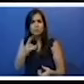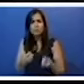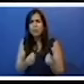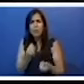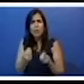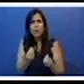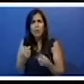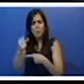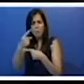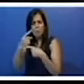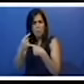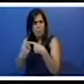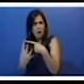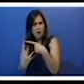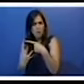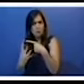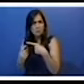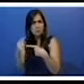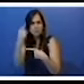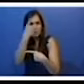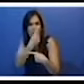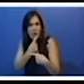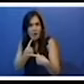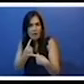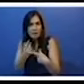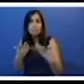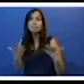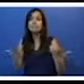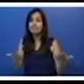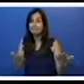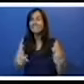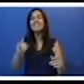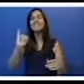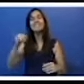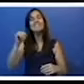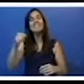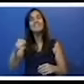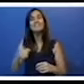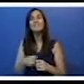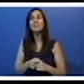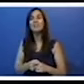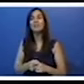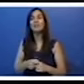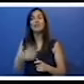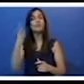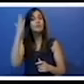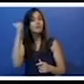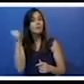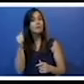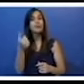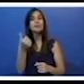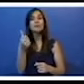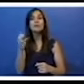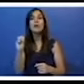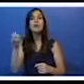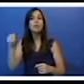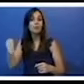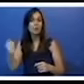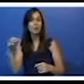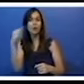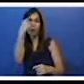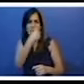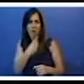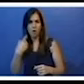quarto de hora professora quantos minutos são uma agora 60 minutos são